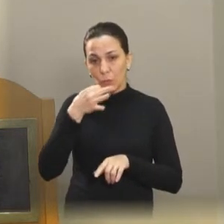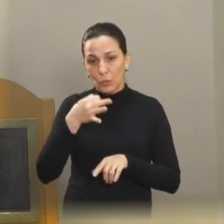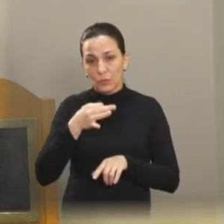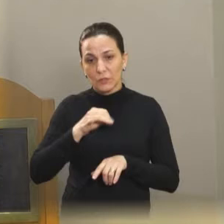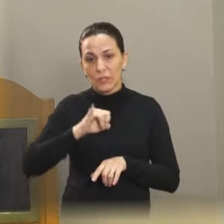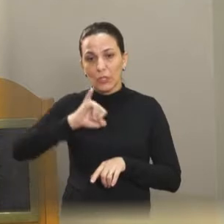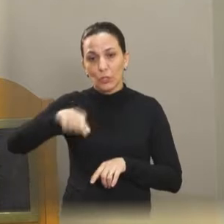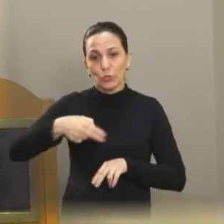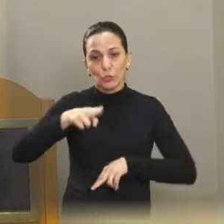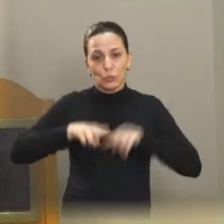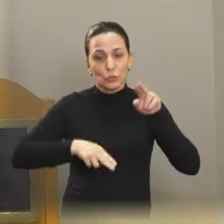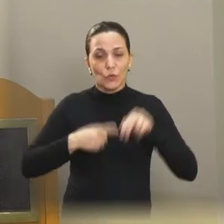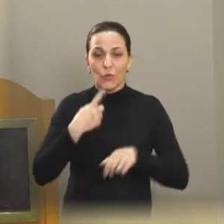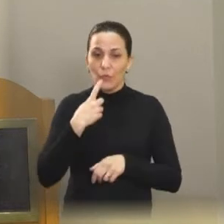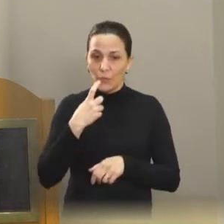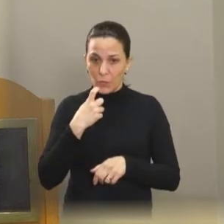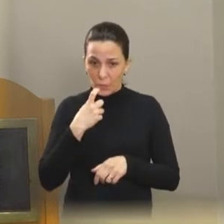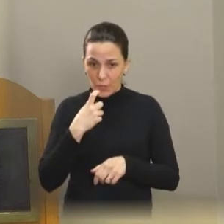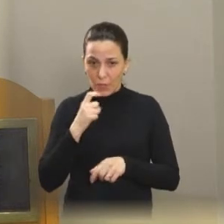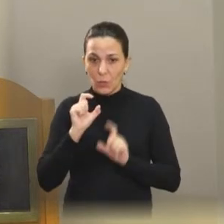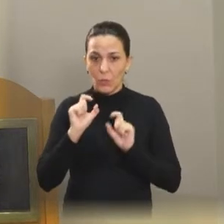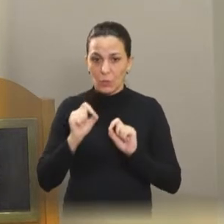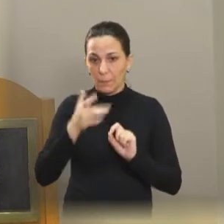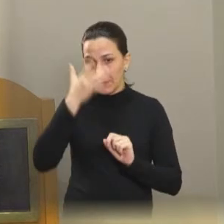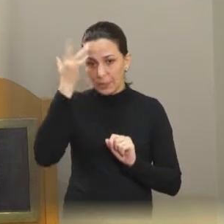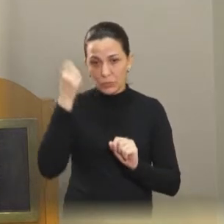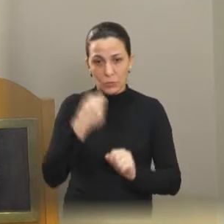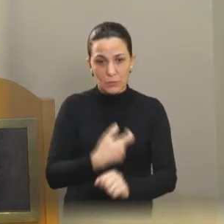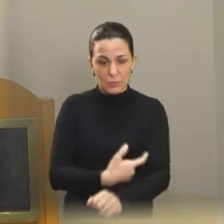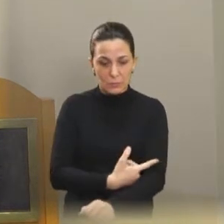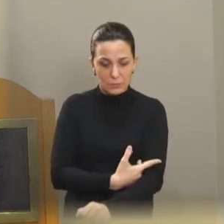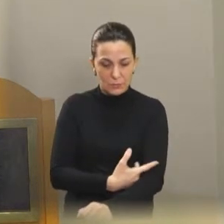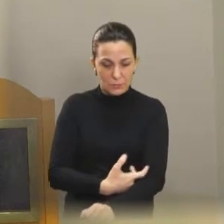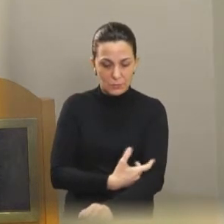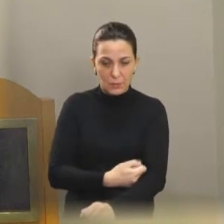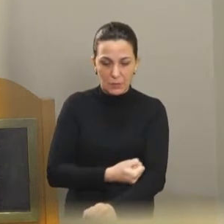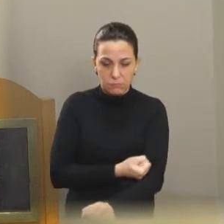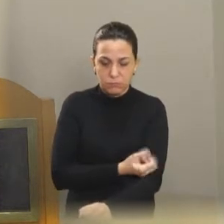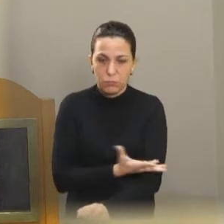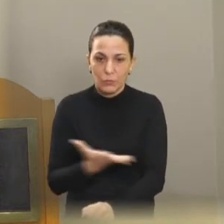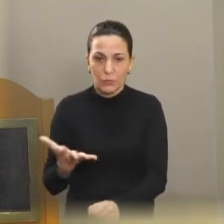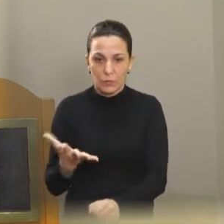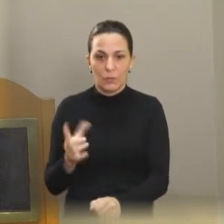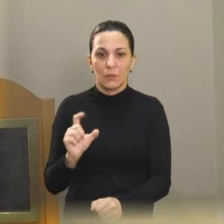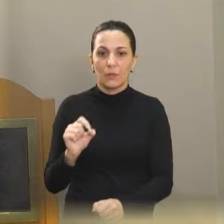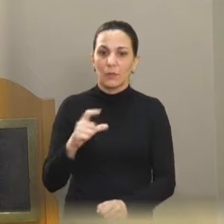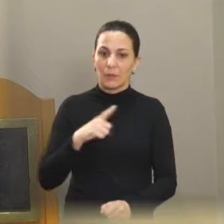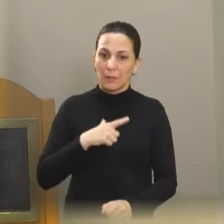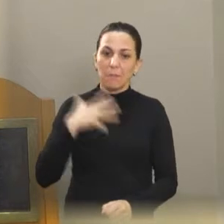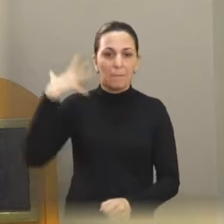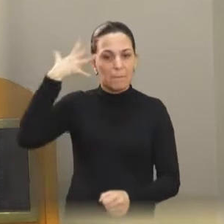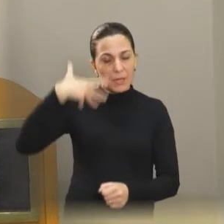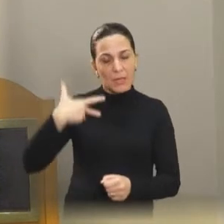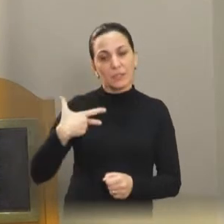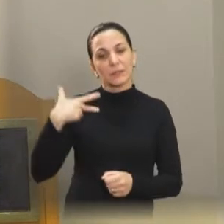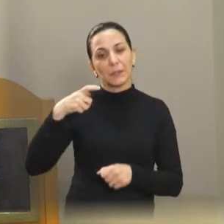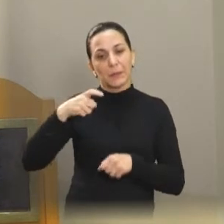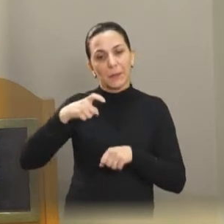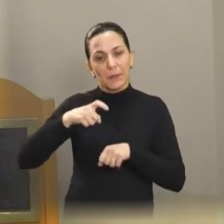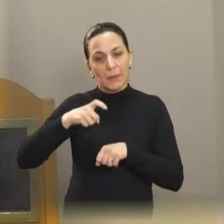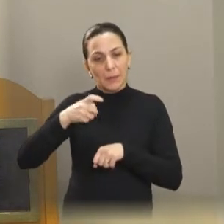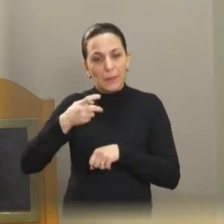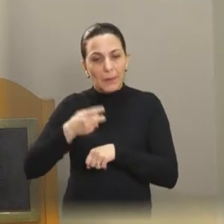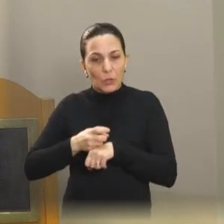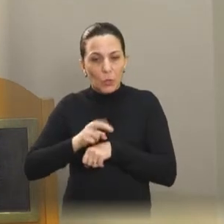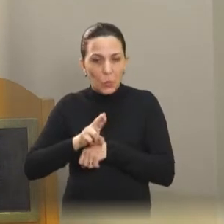sangue é né e é um chamamento bom nós estamos sempre falando já tivemos palestra com Os médico aí o pessoal